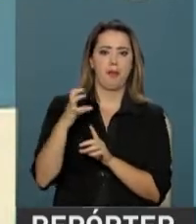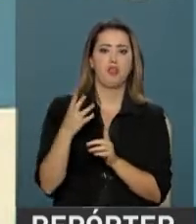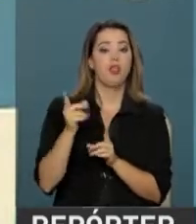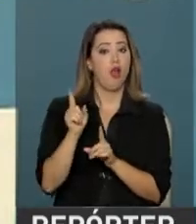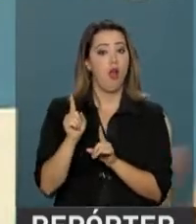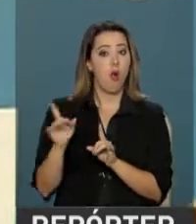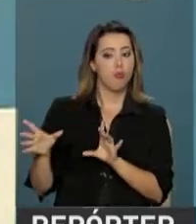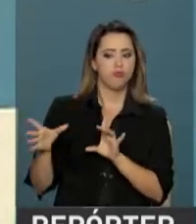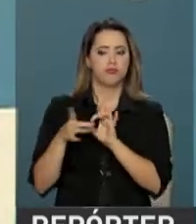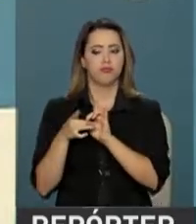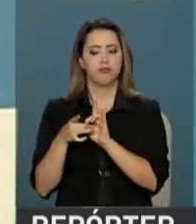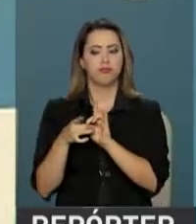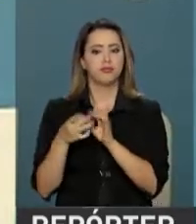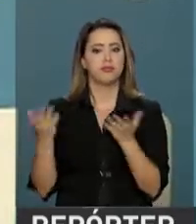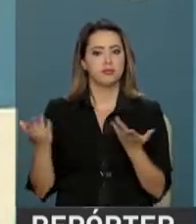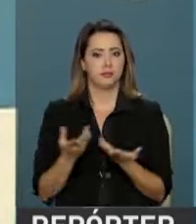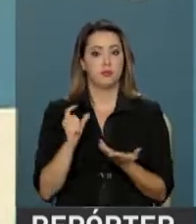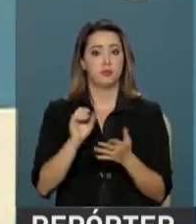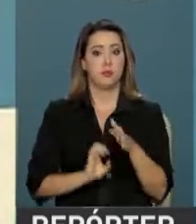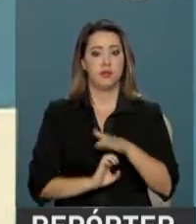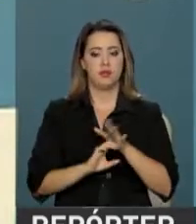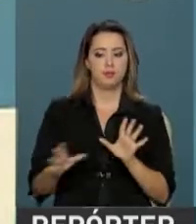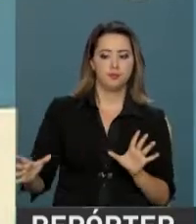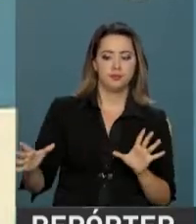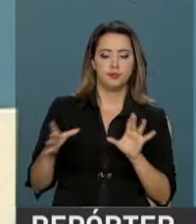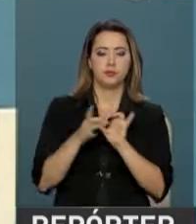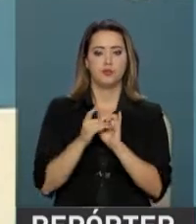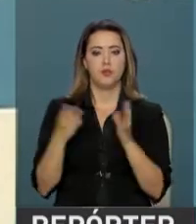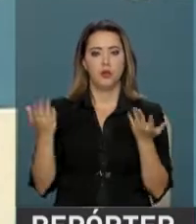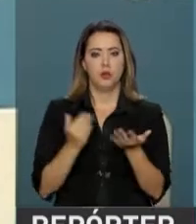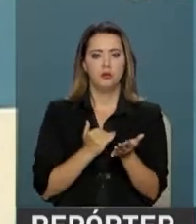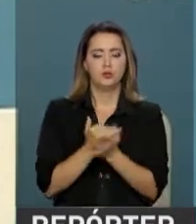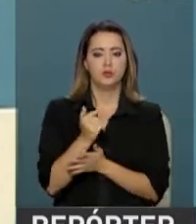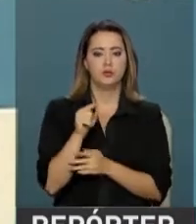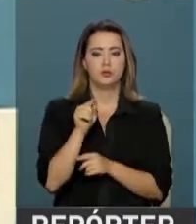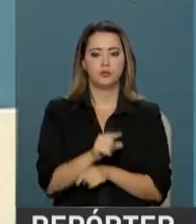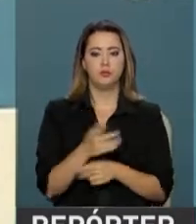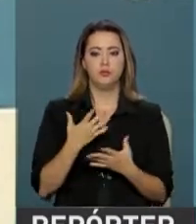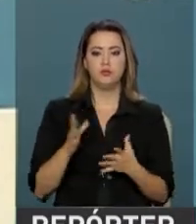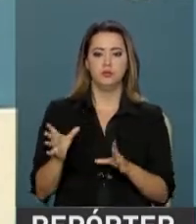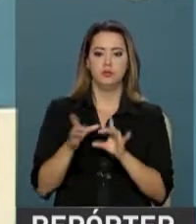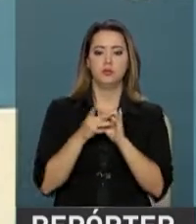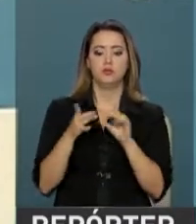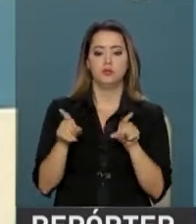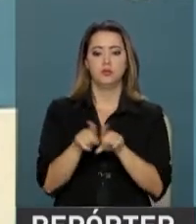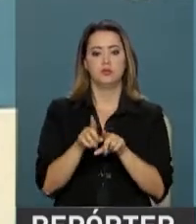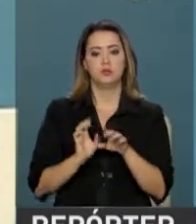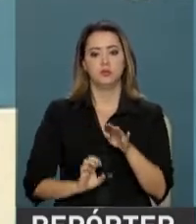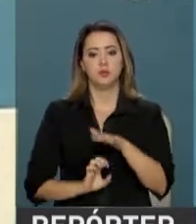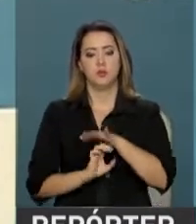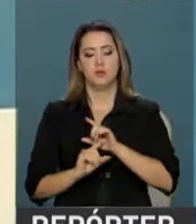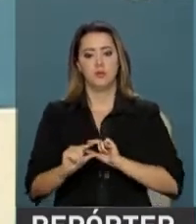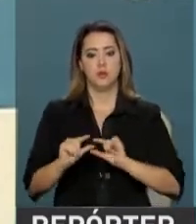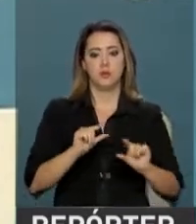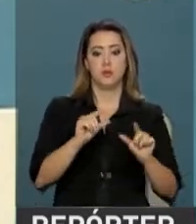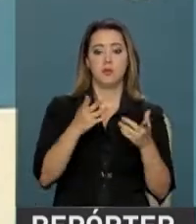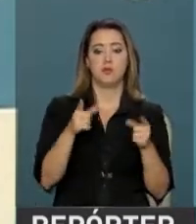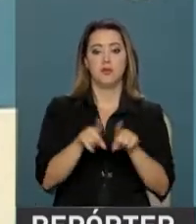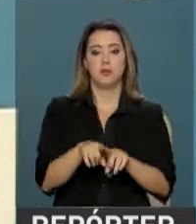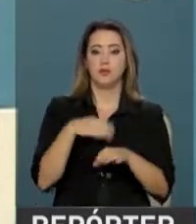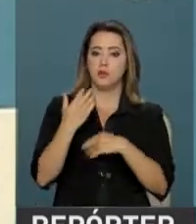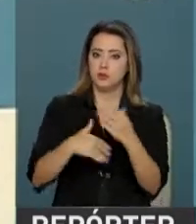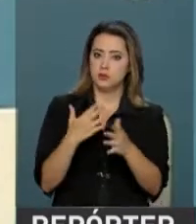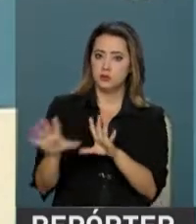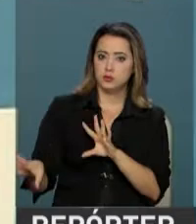que as vendas cresçam fazendo exatamente se juntar a esse movimento a serem parceiras dessas pequenas empresas para exatamente